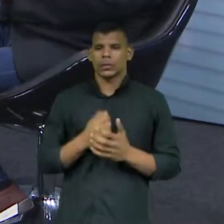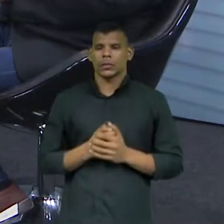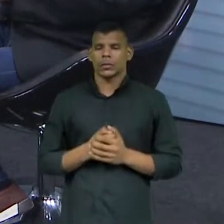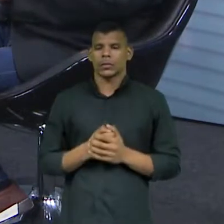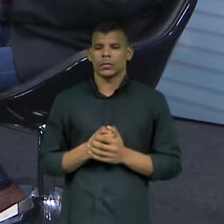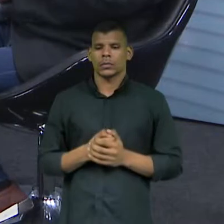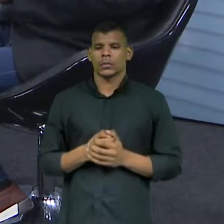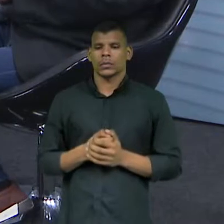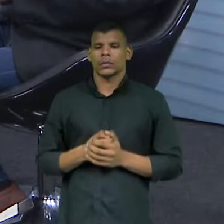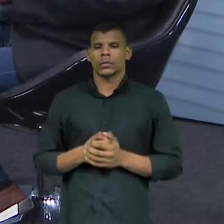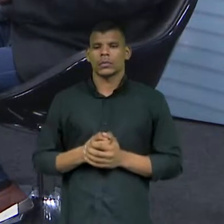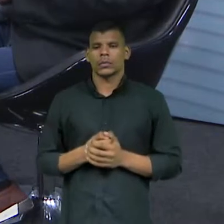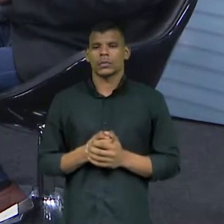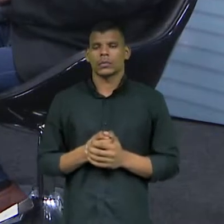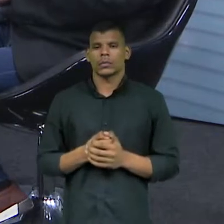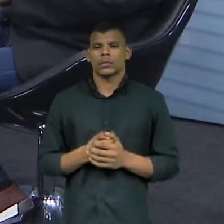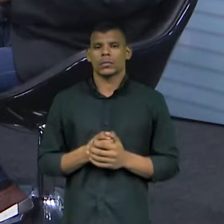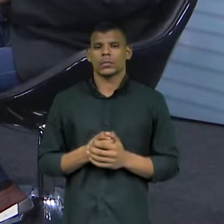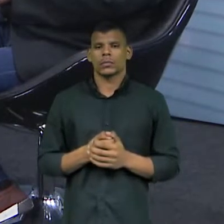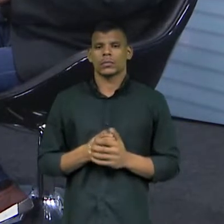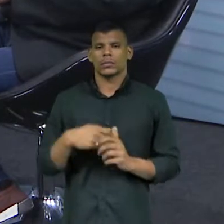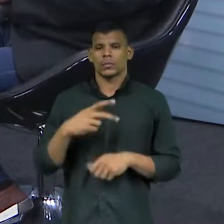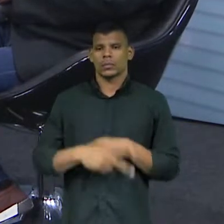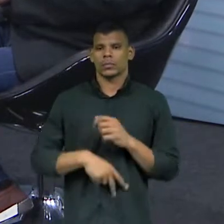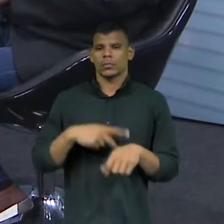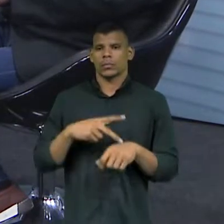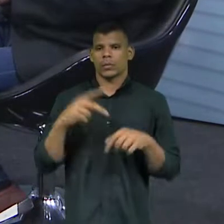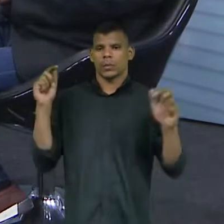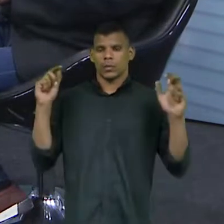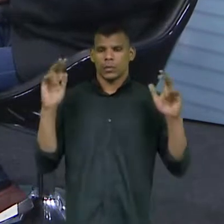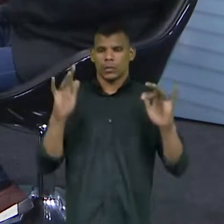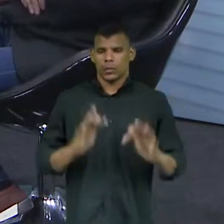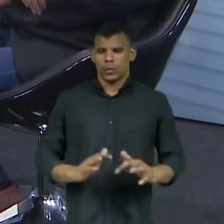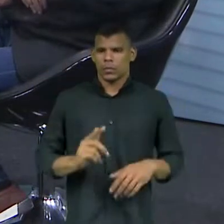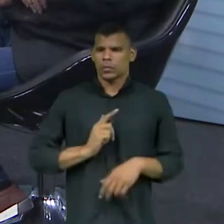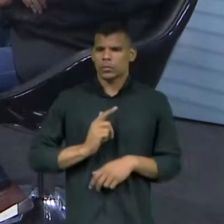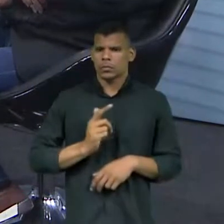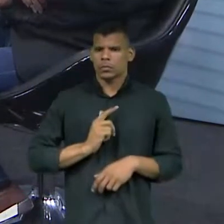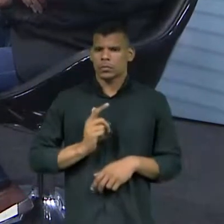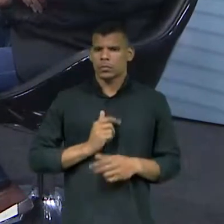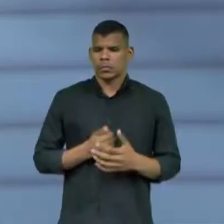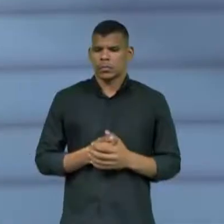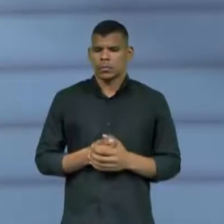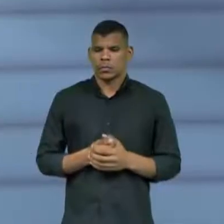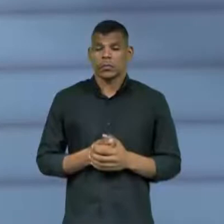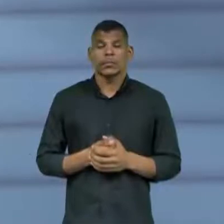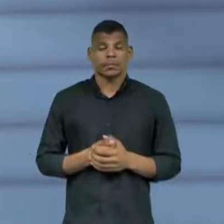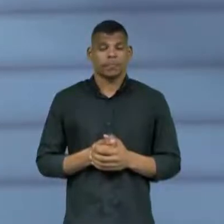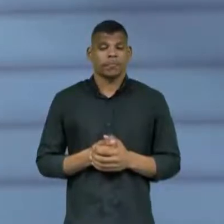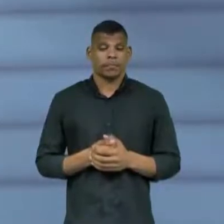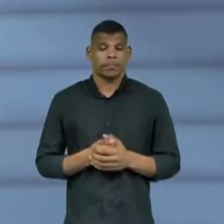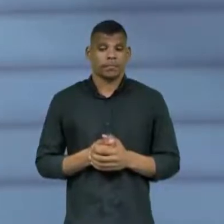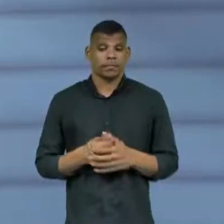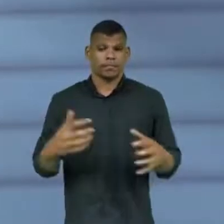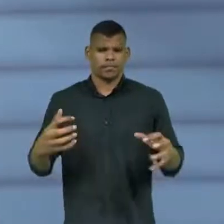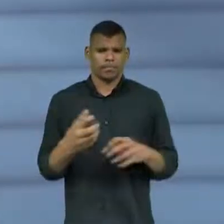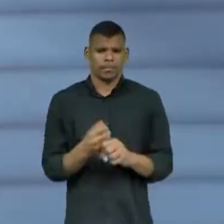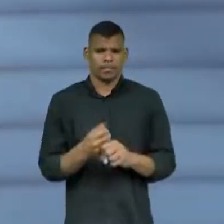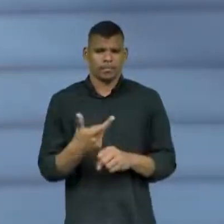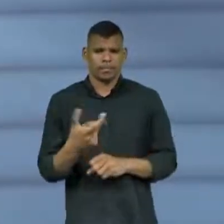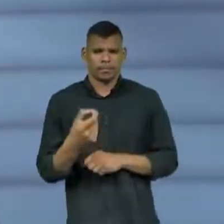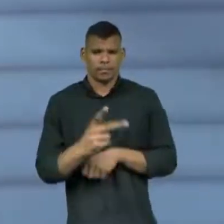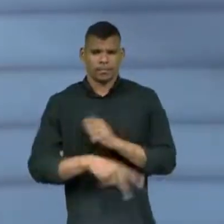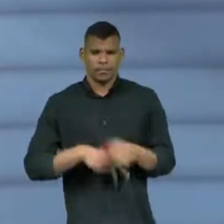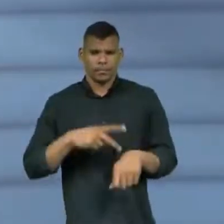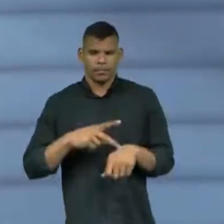quatro. Agora, países vão estar aqui, representantes de muitos países? Sim, nós vamos ter representantes de 20 países. Vai